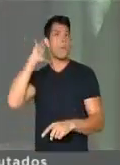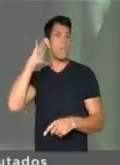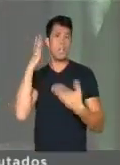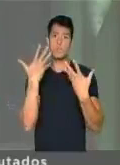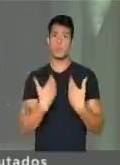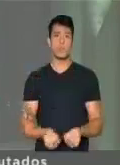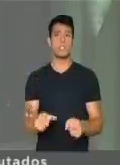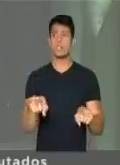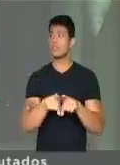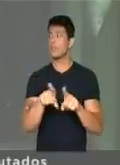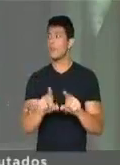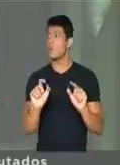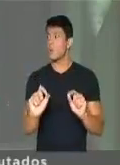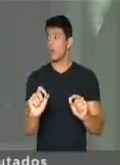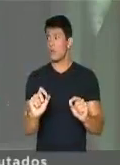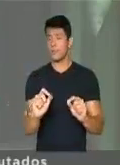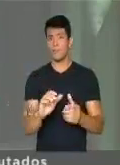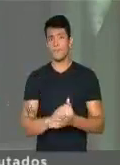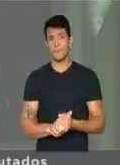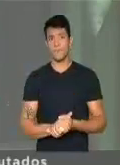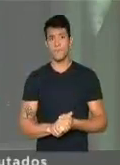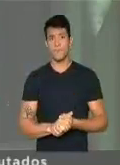ter todos os dias